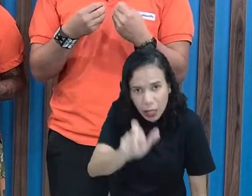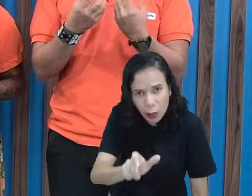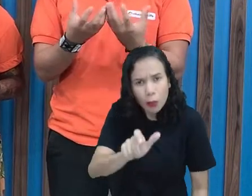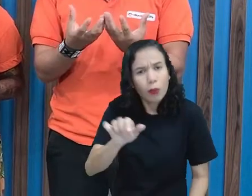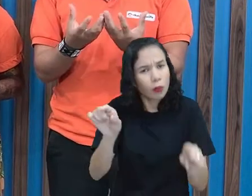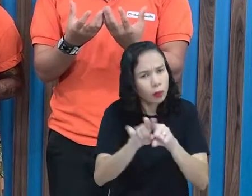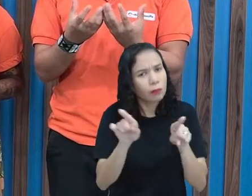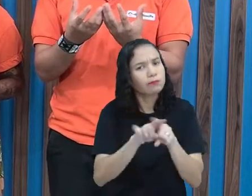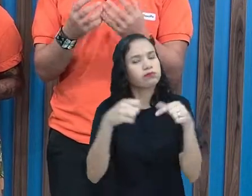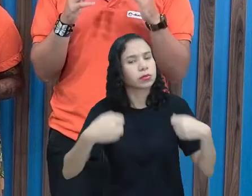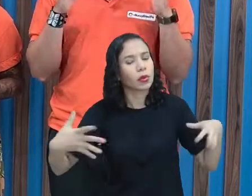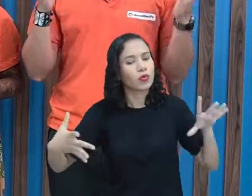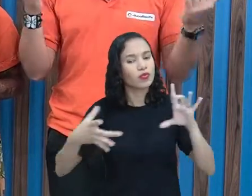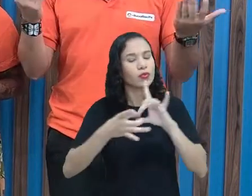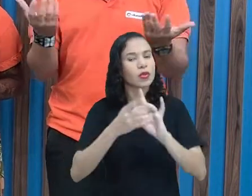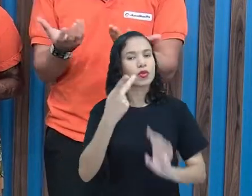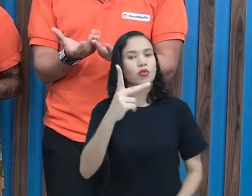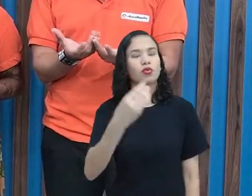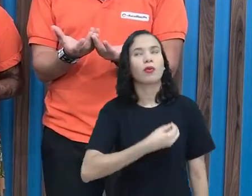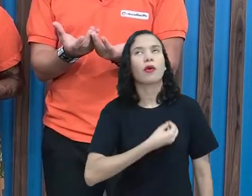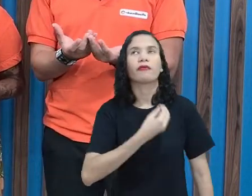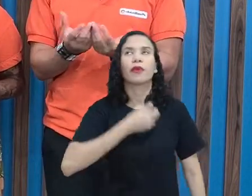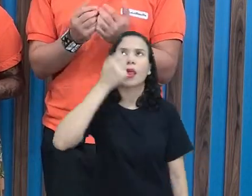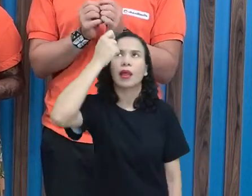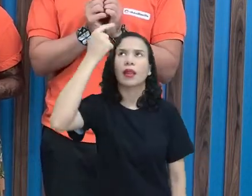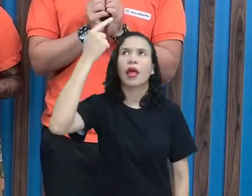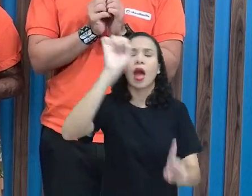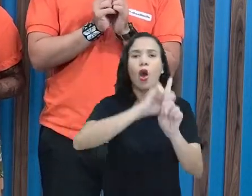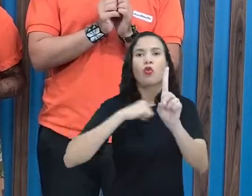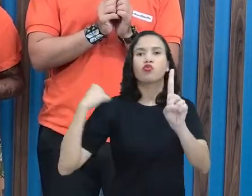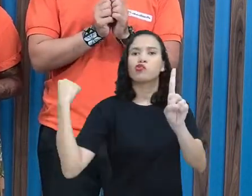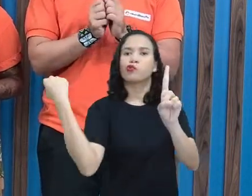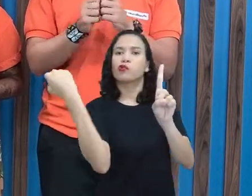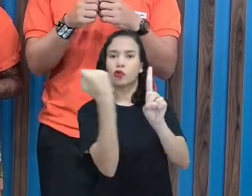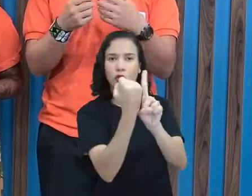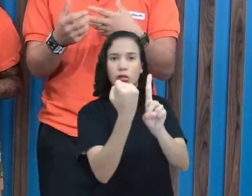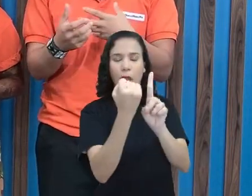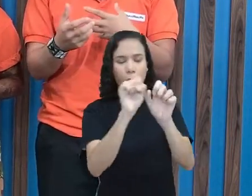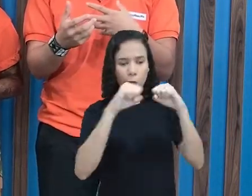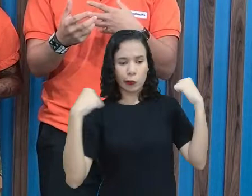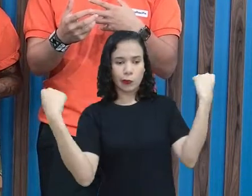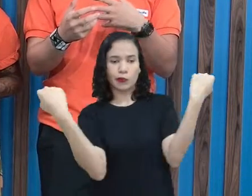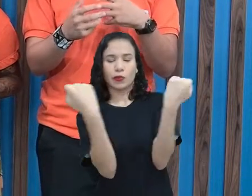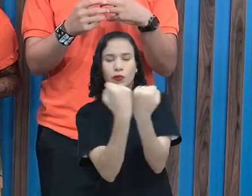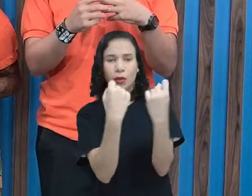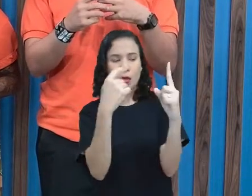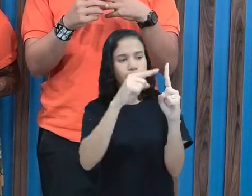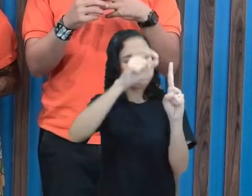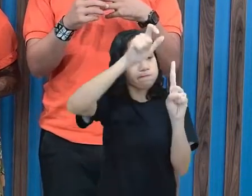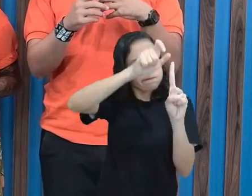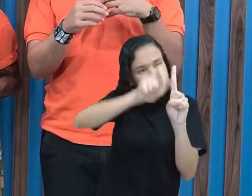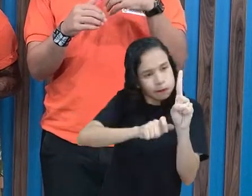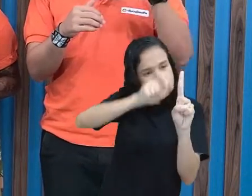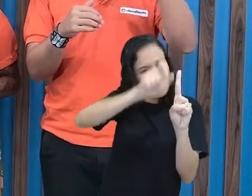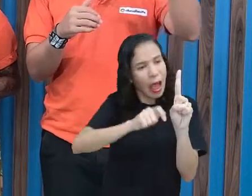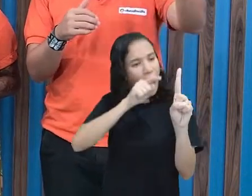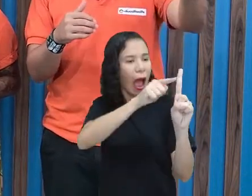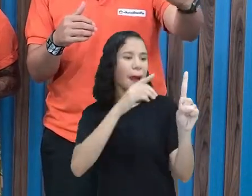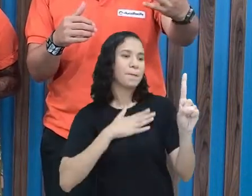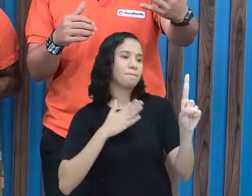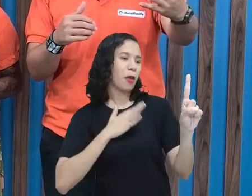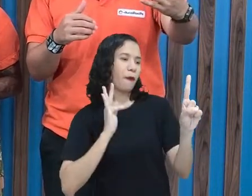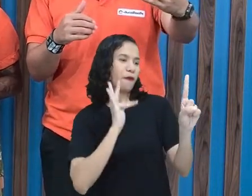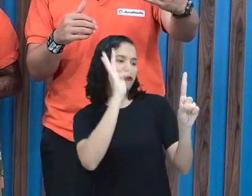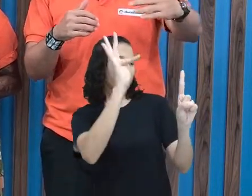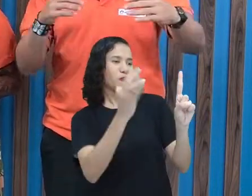estar ligado à sua ideia de sociedade. Não adianta você pensar o seu projeto de vida, né, e você achar